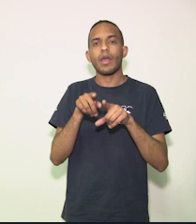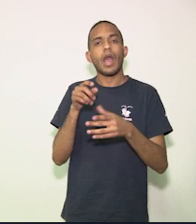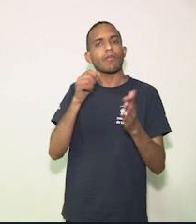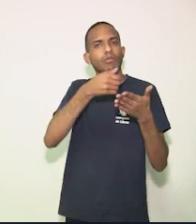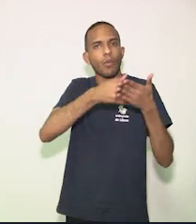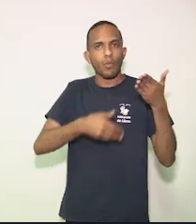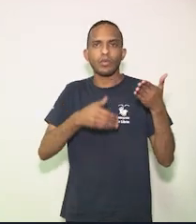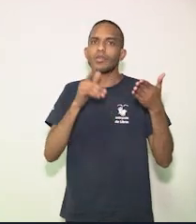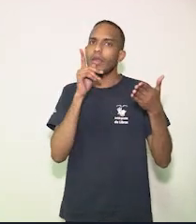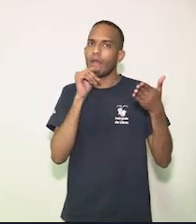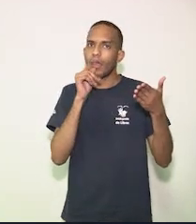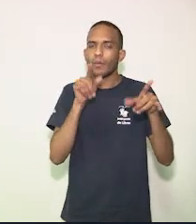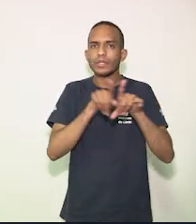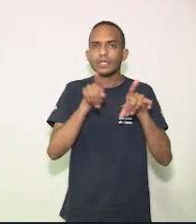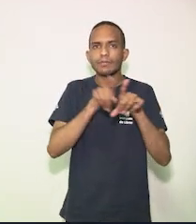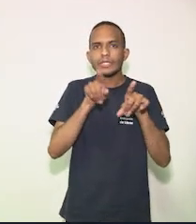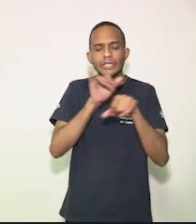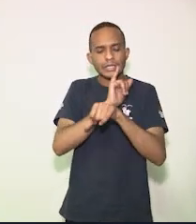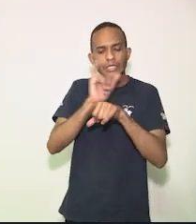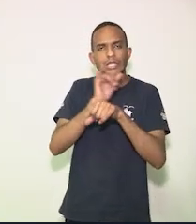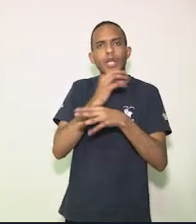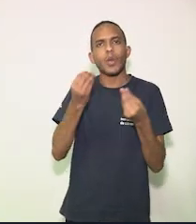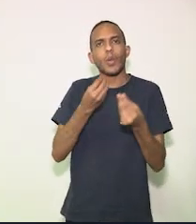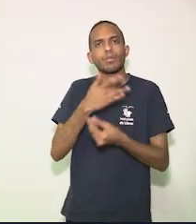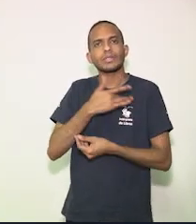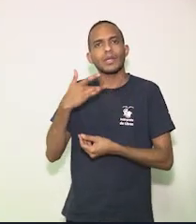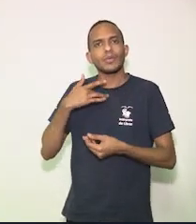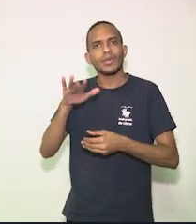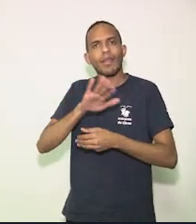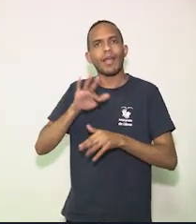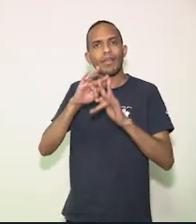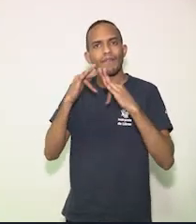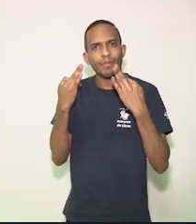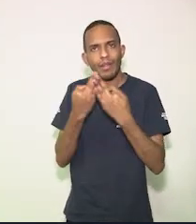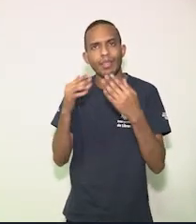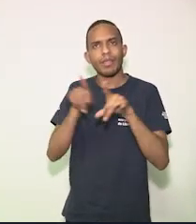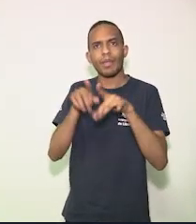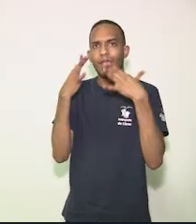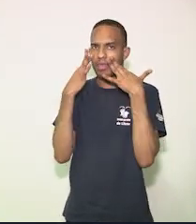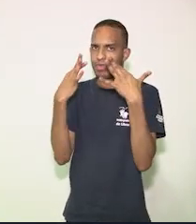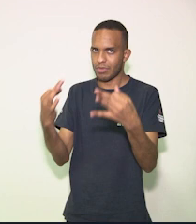2017, mais a estratégia de saúde da família,